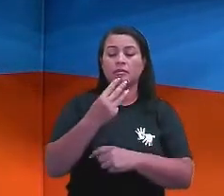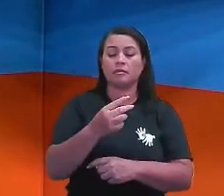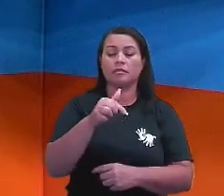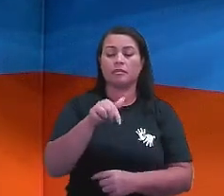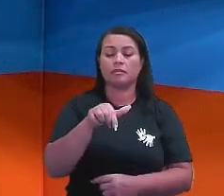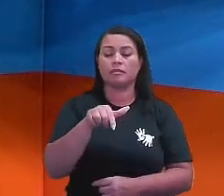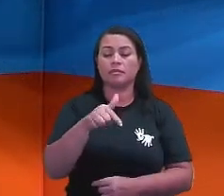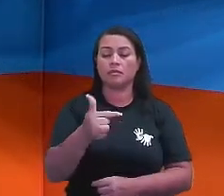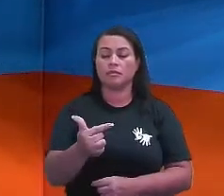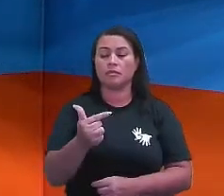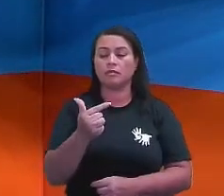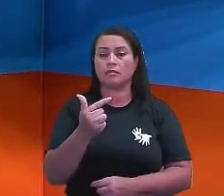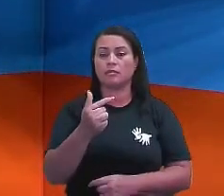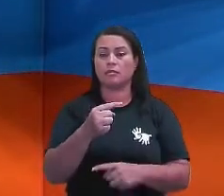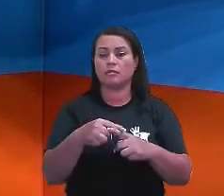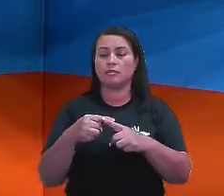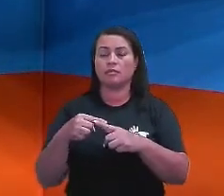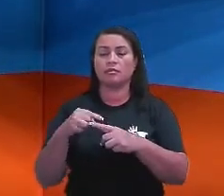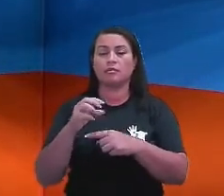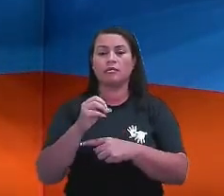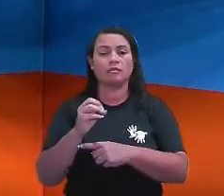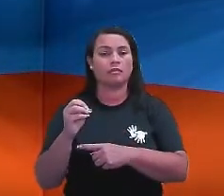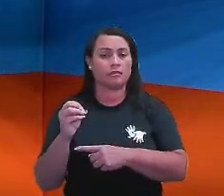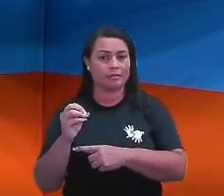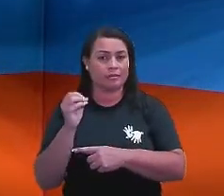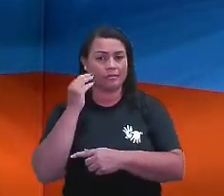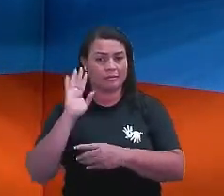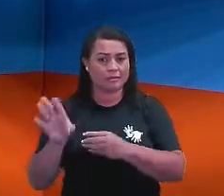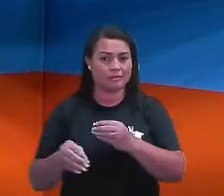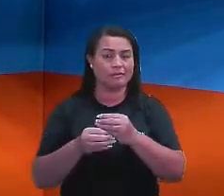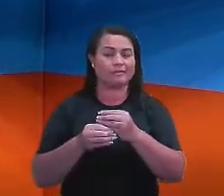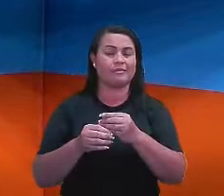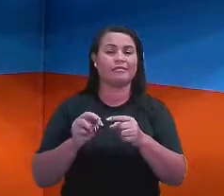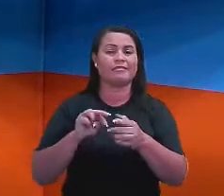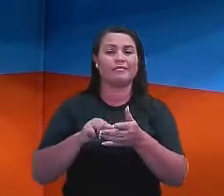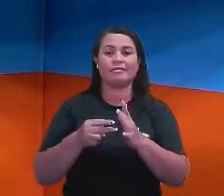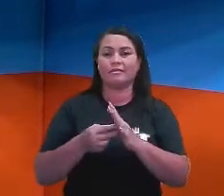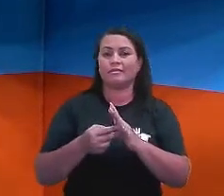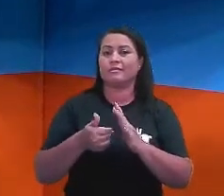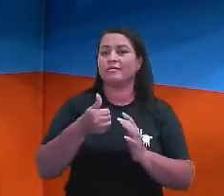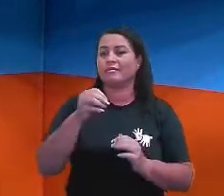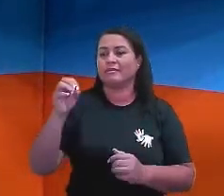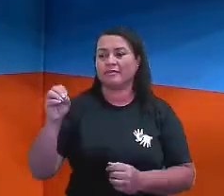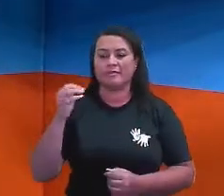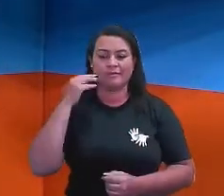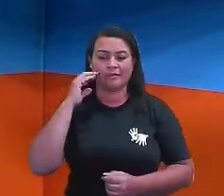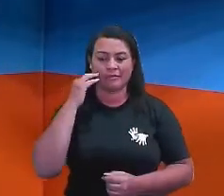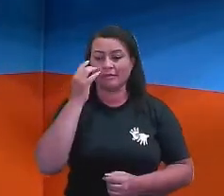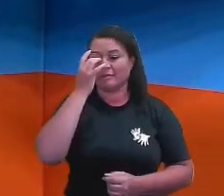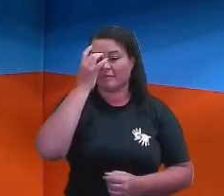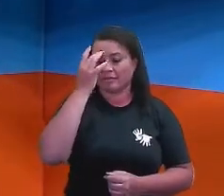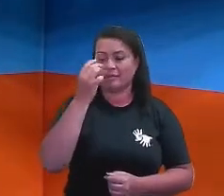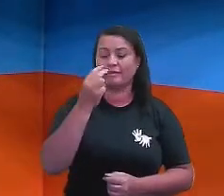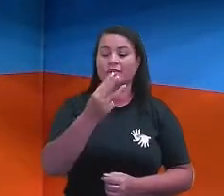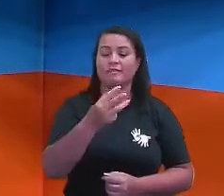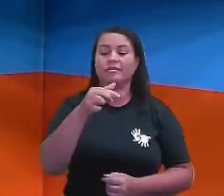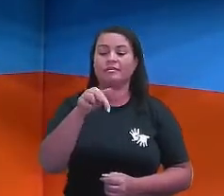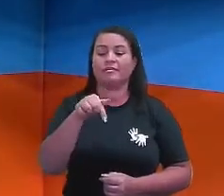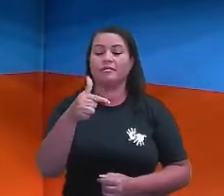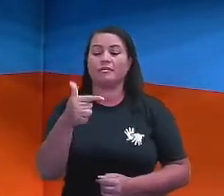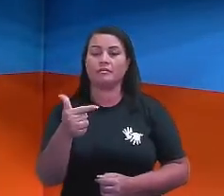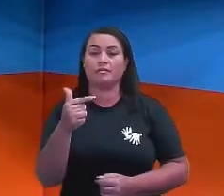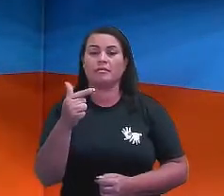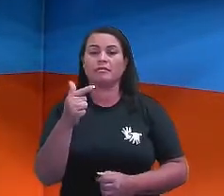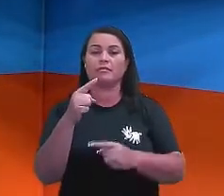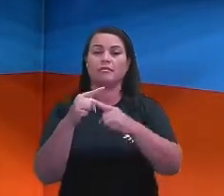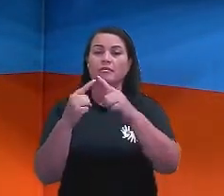2 zeros, eu vou acrescentar 2 zeros no resultado, beleza? Facilita aí bastante isso, ó. 372 vezes 1,